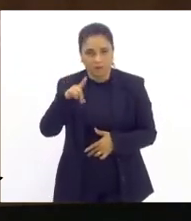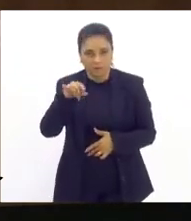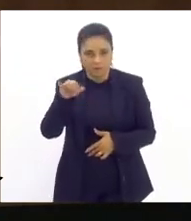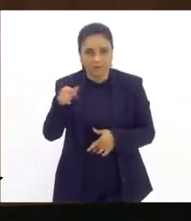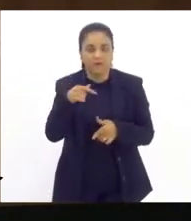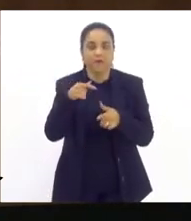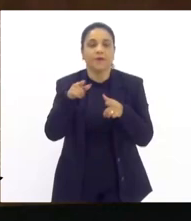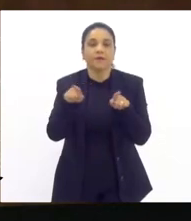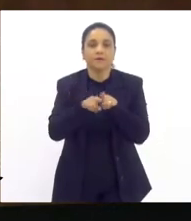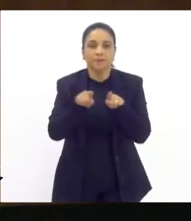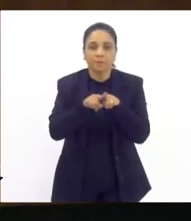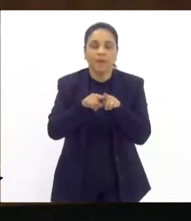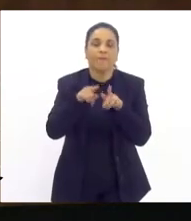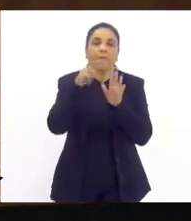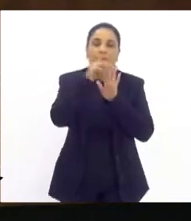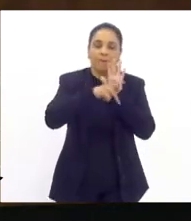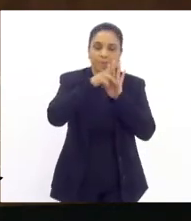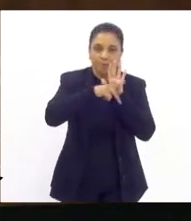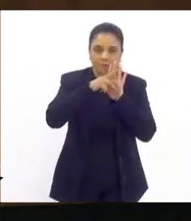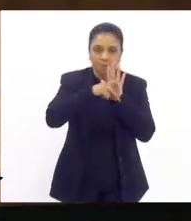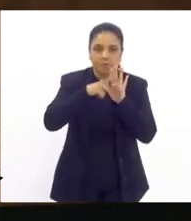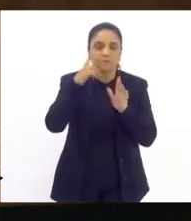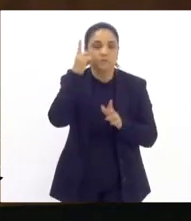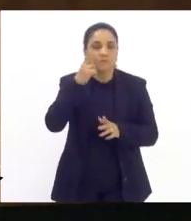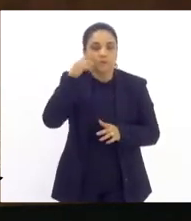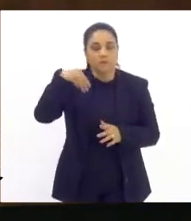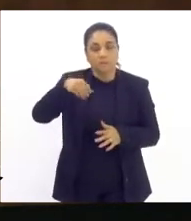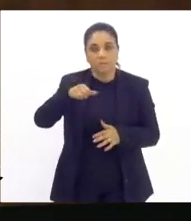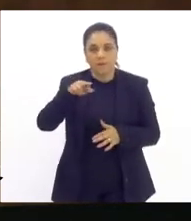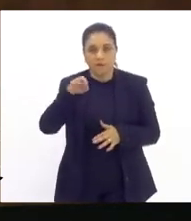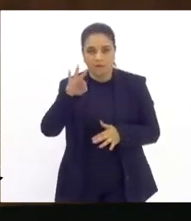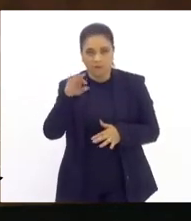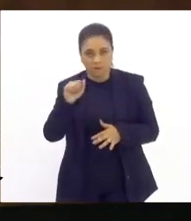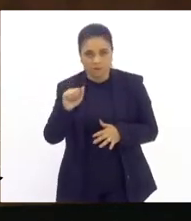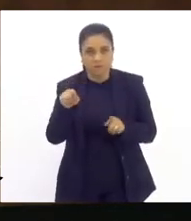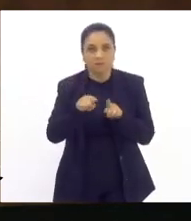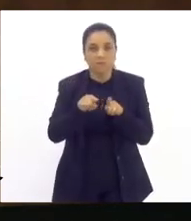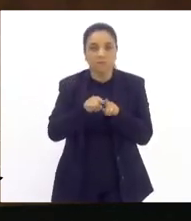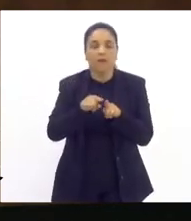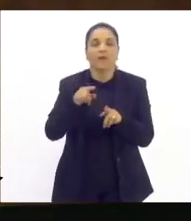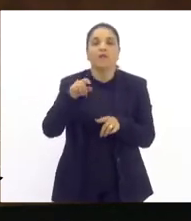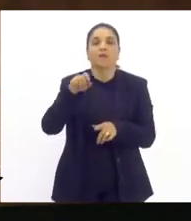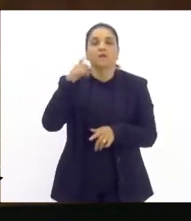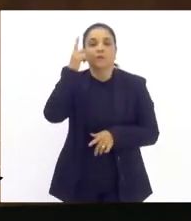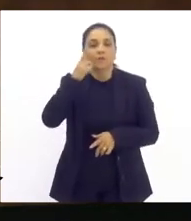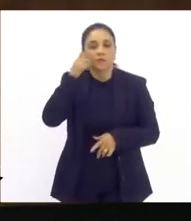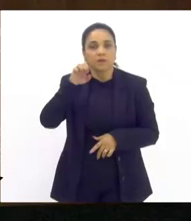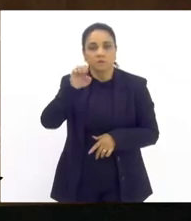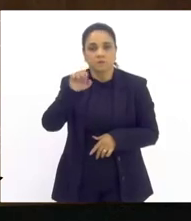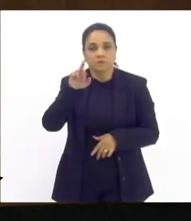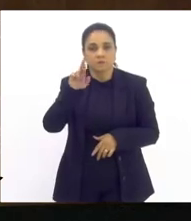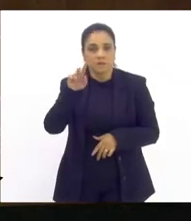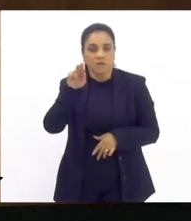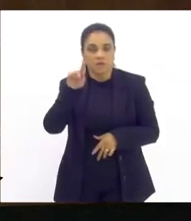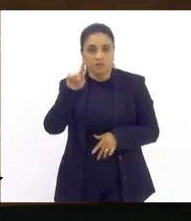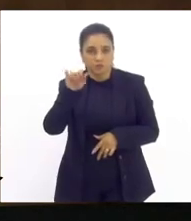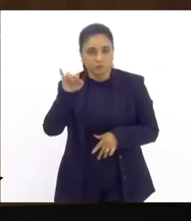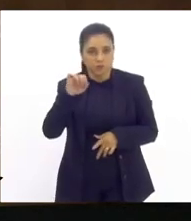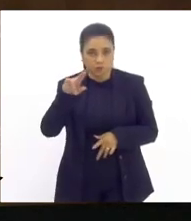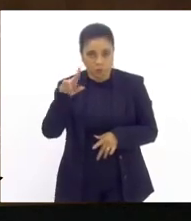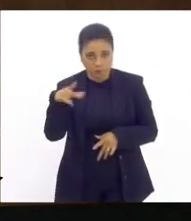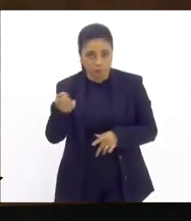um projeto correlato da deputada Marta Então falo por mim tem convicção Deputado Dr Serginho também não vai sopôr a a Sportes então